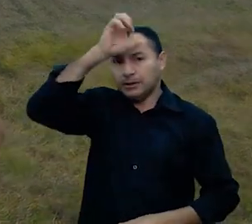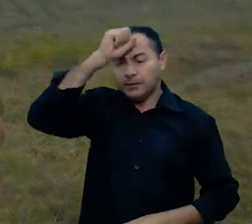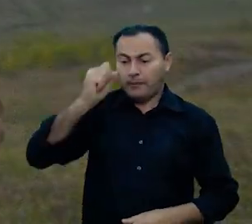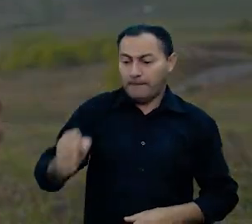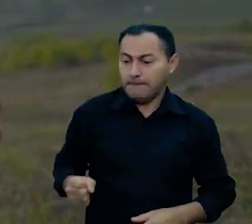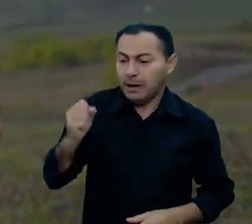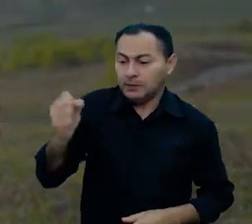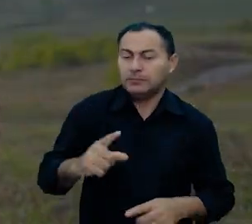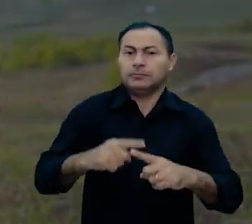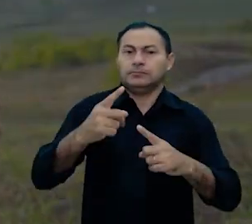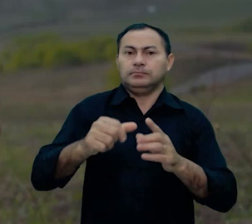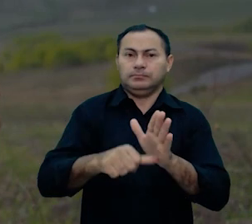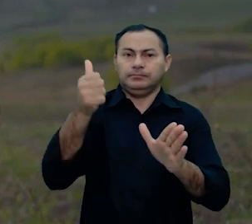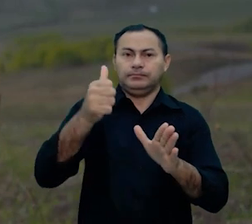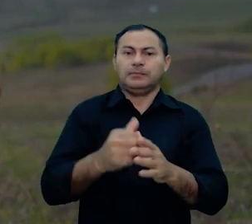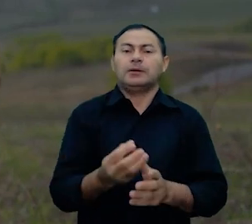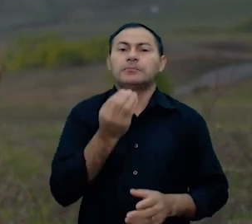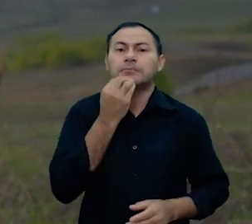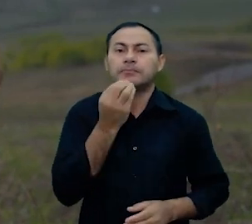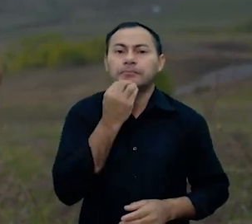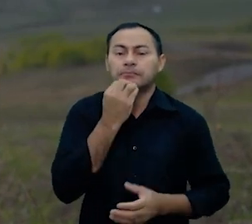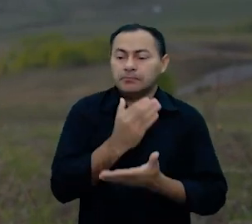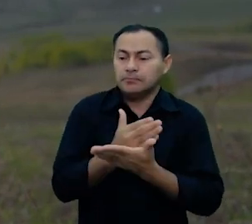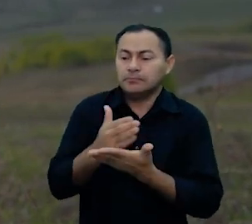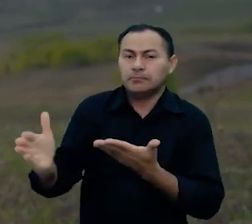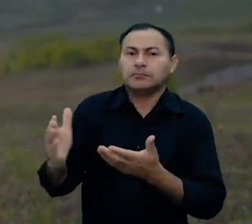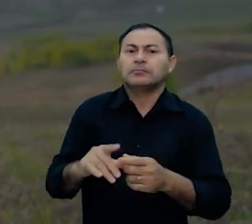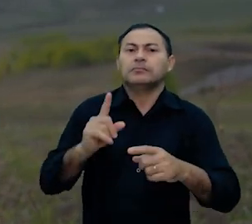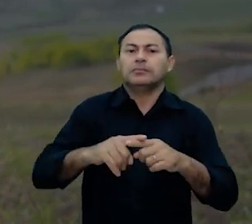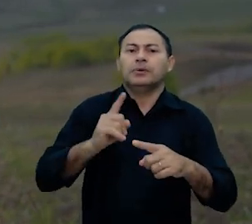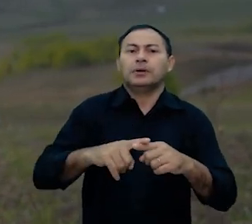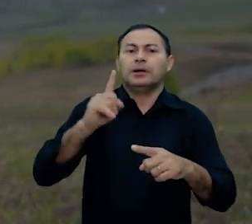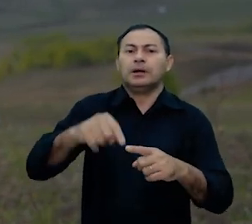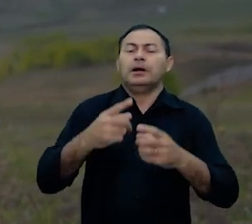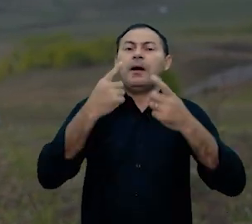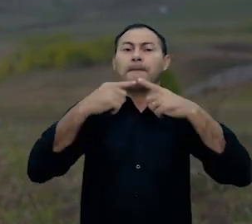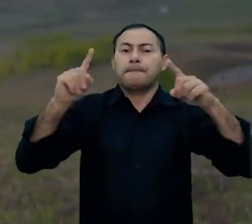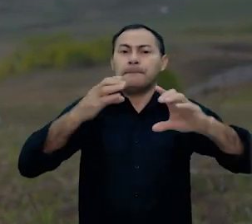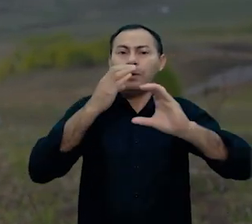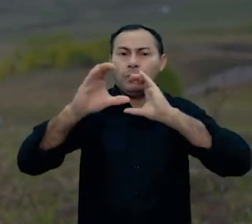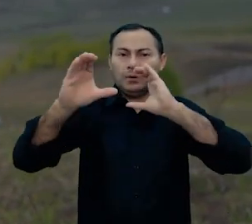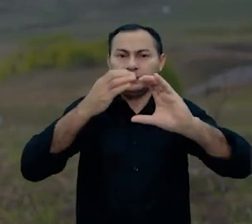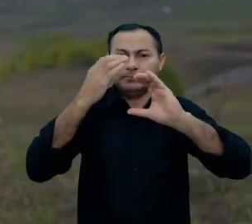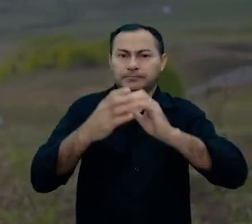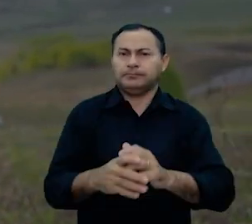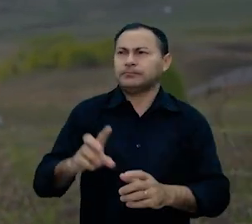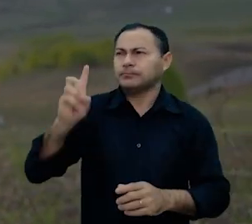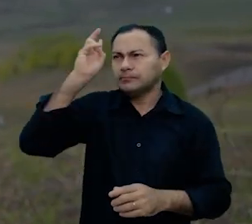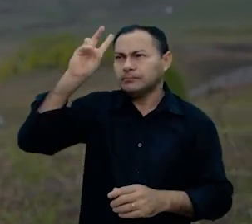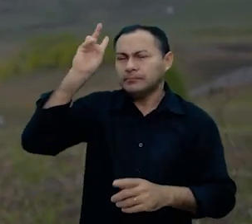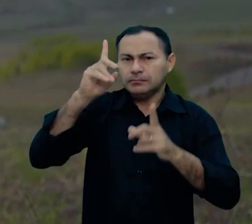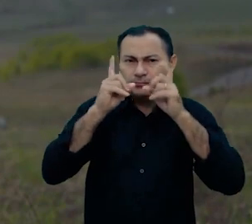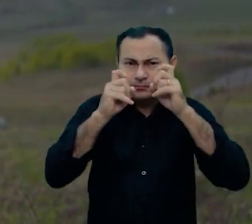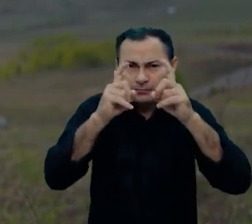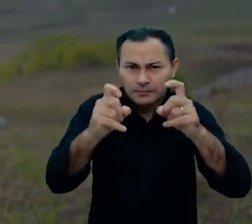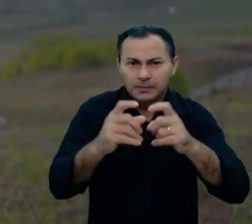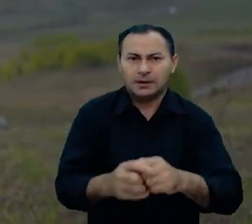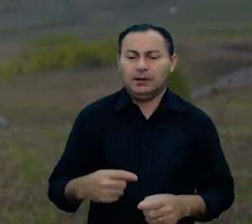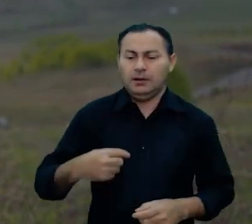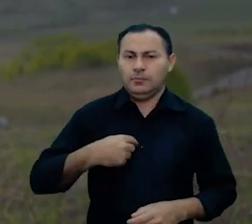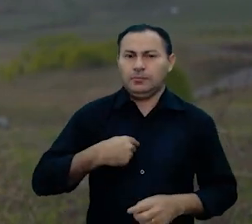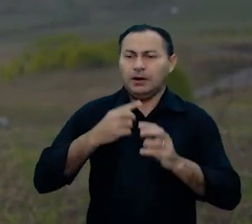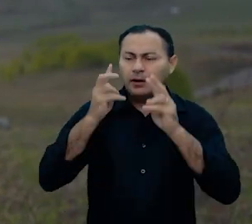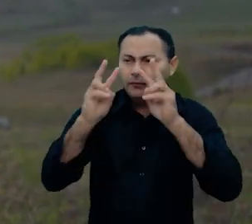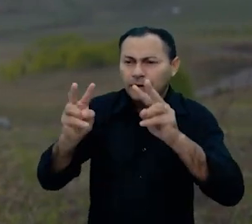como pastor, mas sua primeira oportunidade surgiu porque ele era músico. Tem uma história interessante que eu